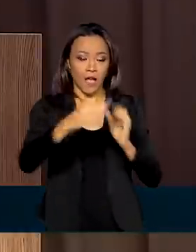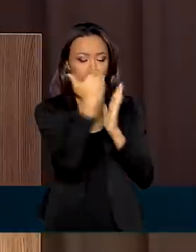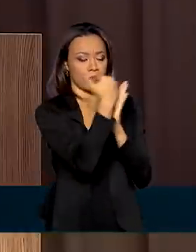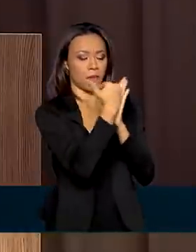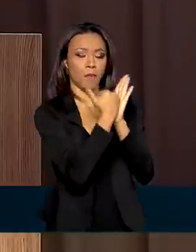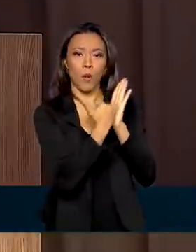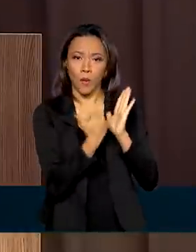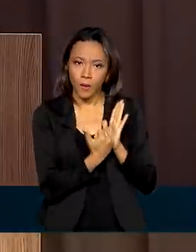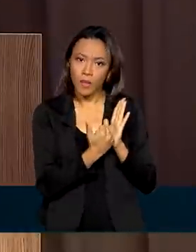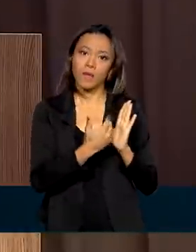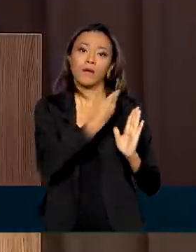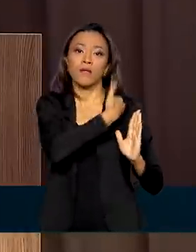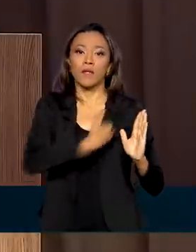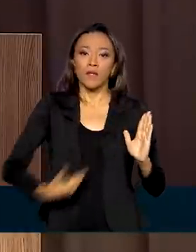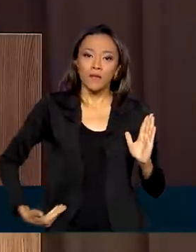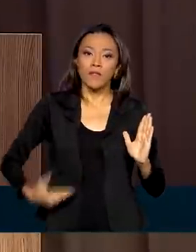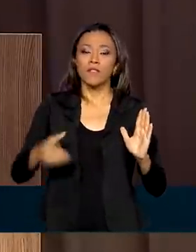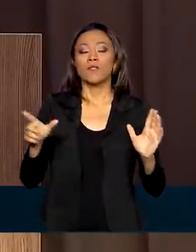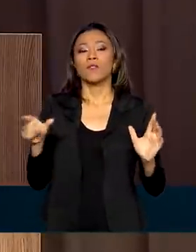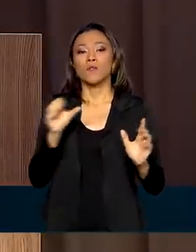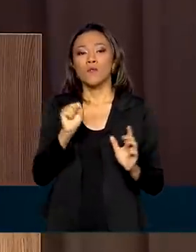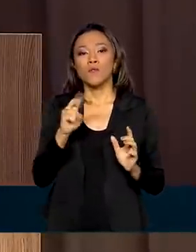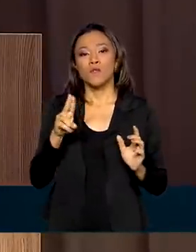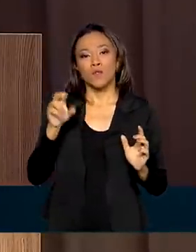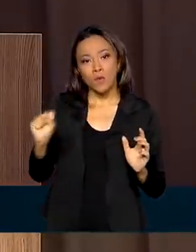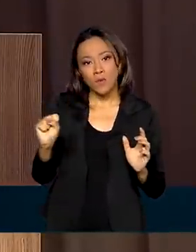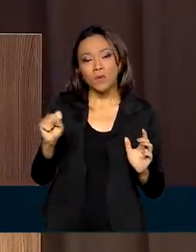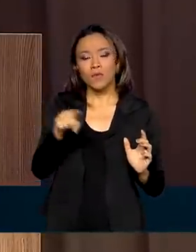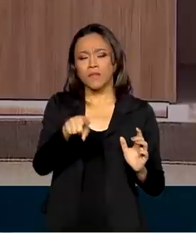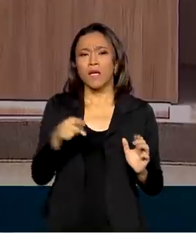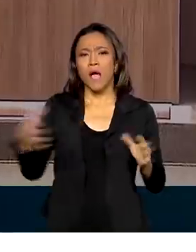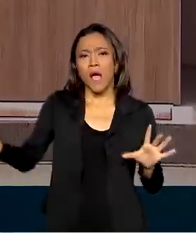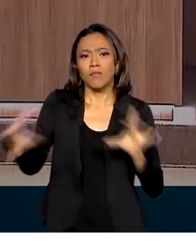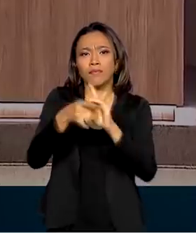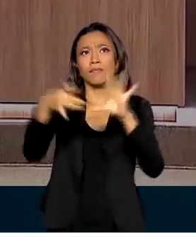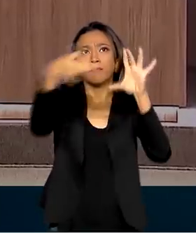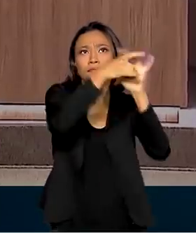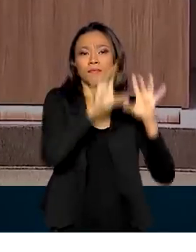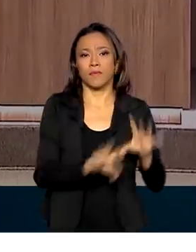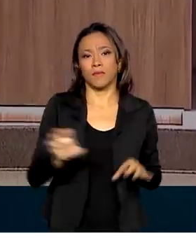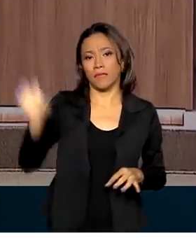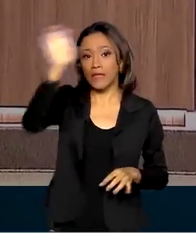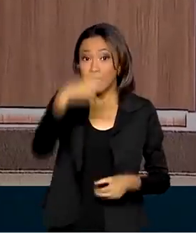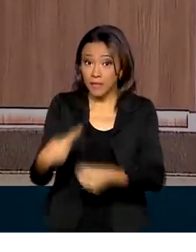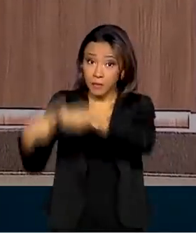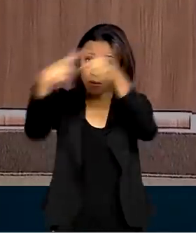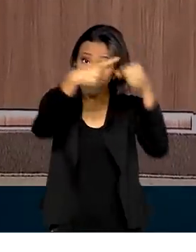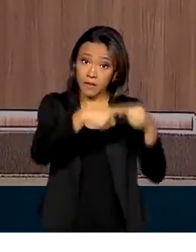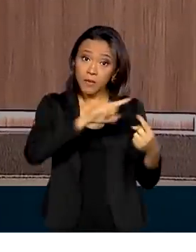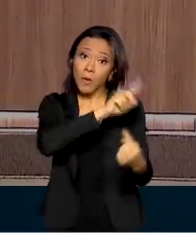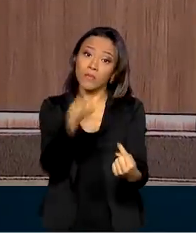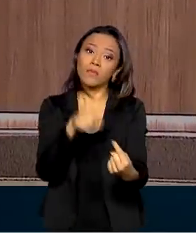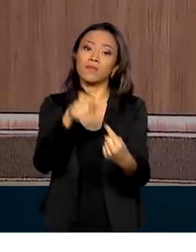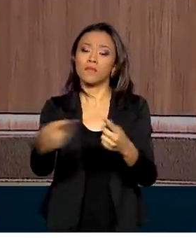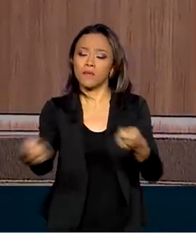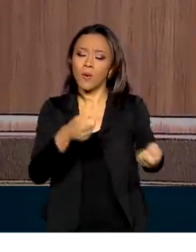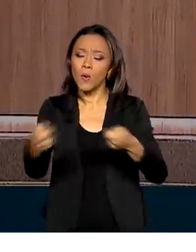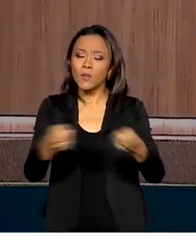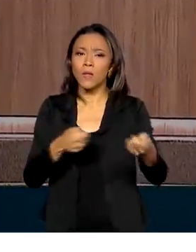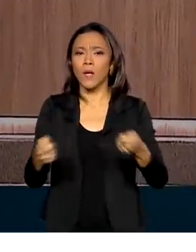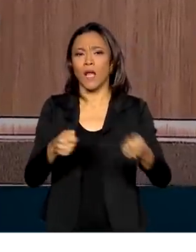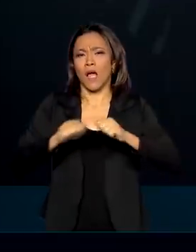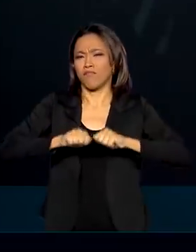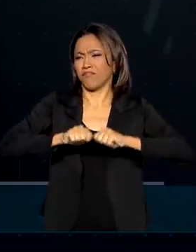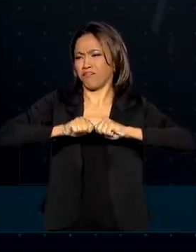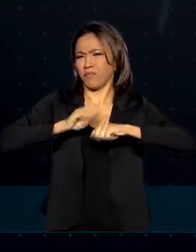que pretende trabalhar numa resposta articulada com estados e municípios e prevenir e controlar epidemias, como a da covid